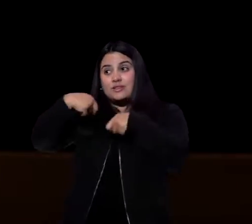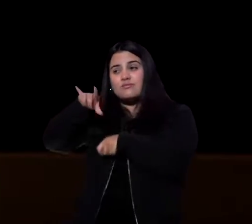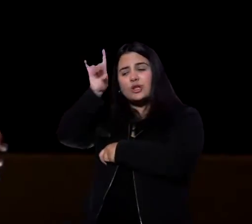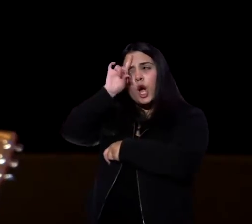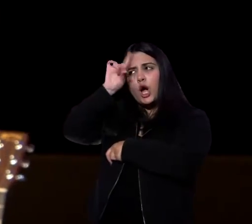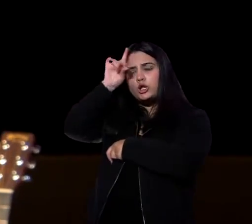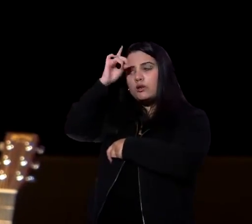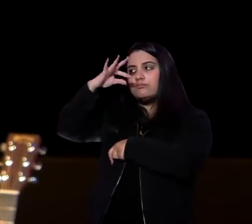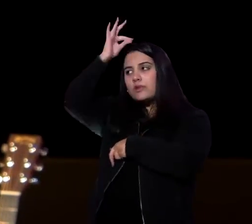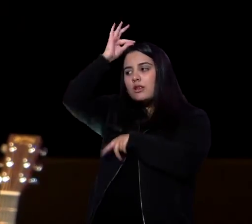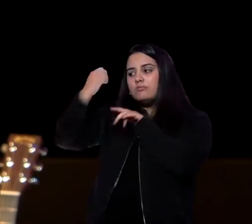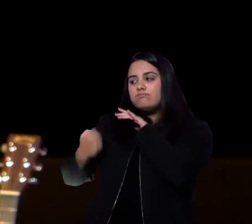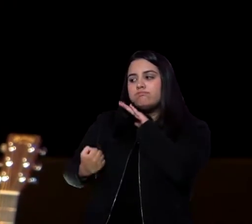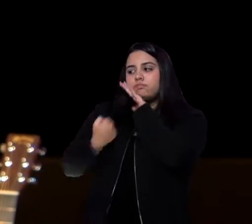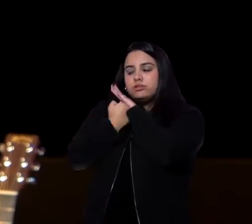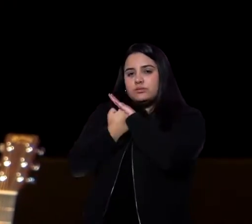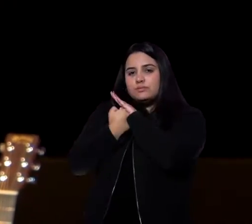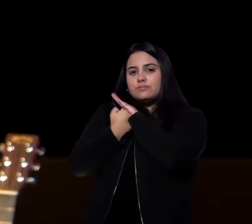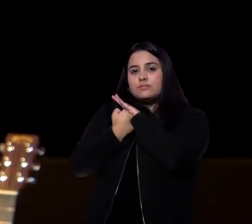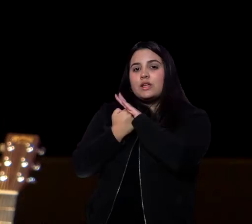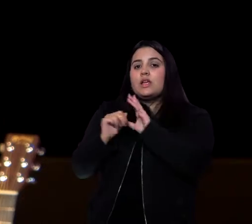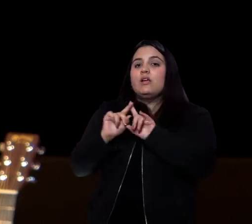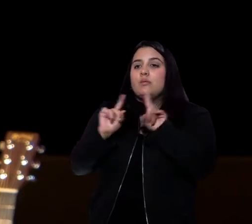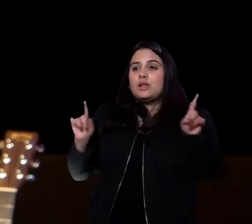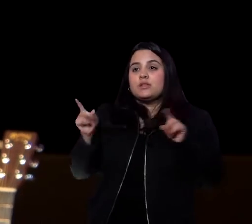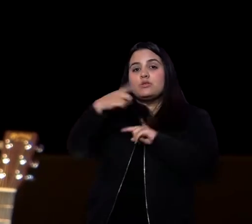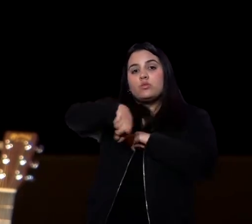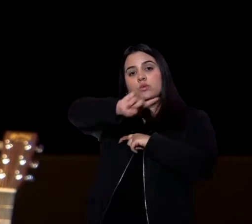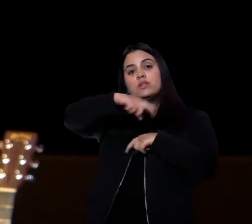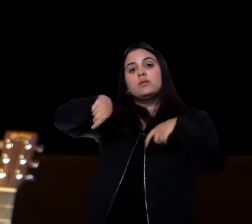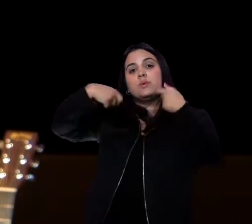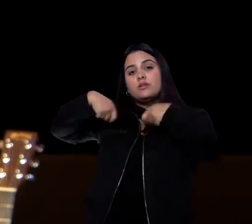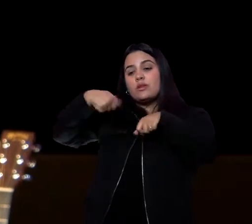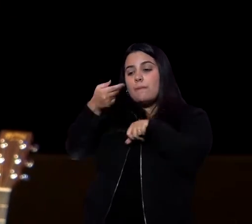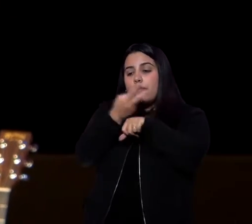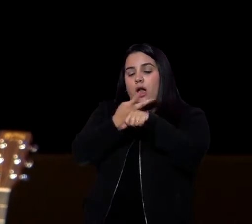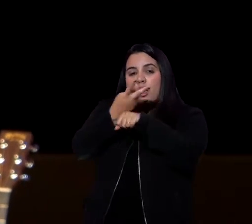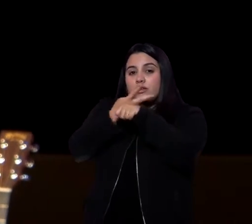você começar a buscar exclusivamente no Senhor.